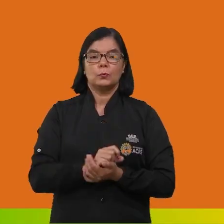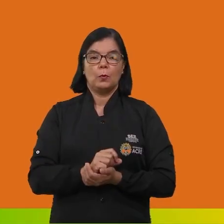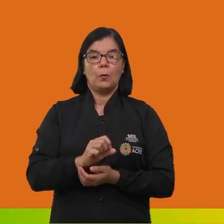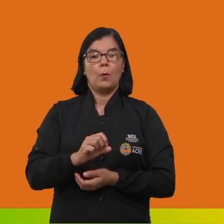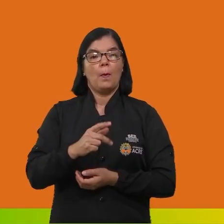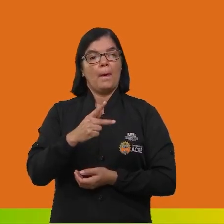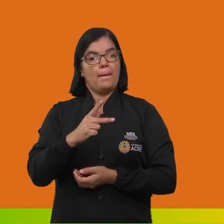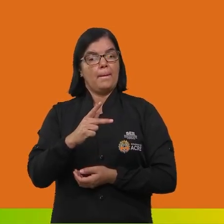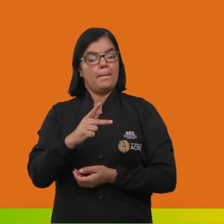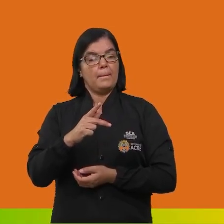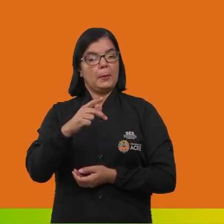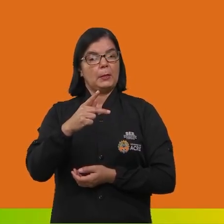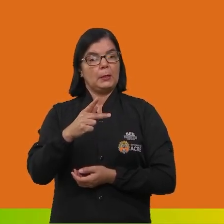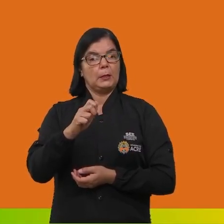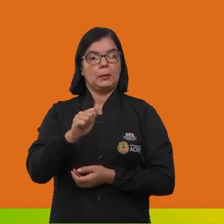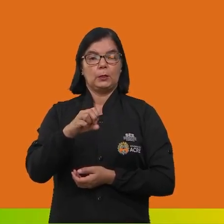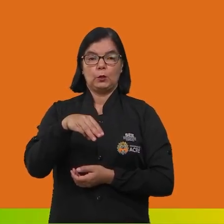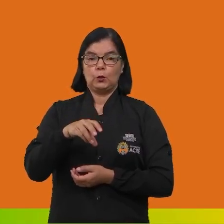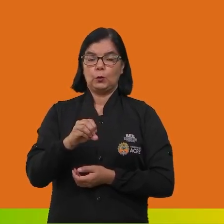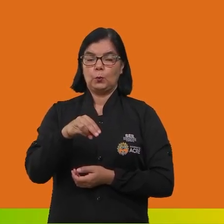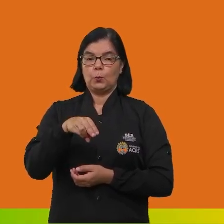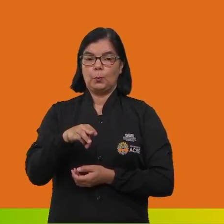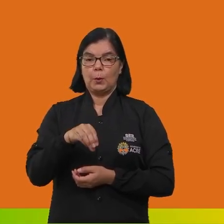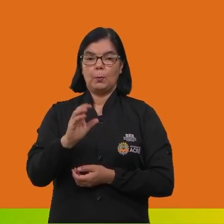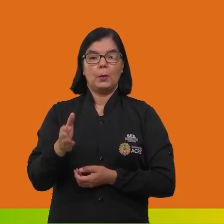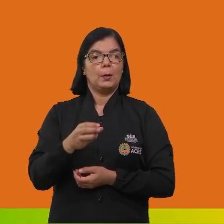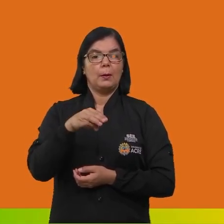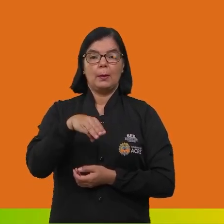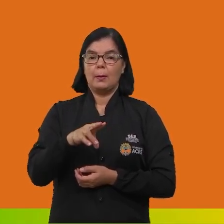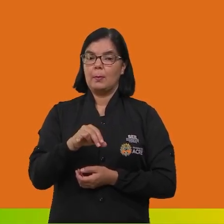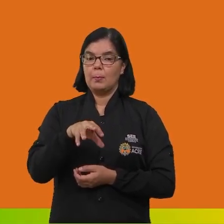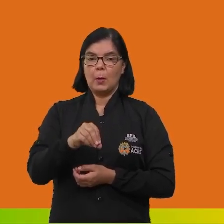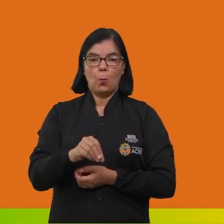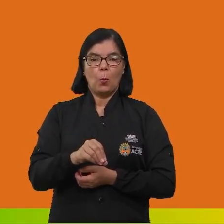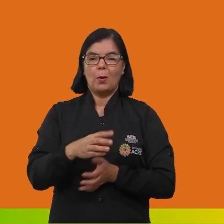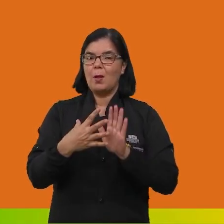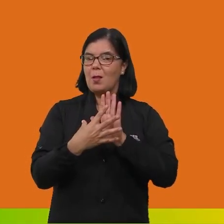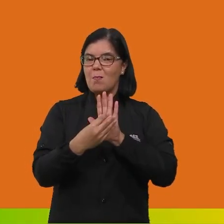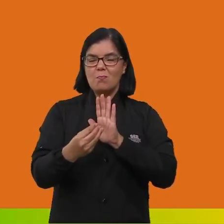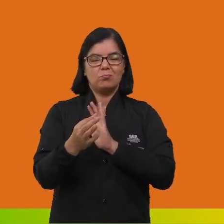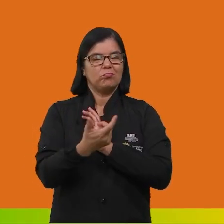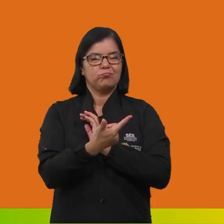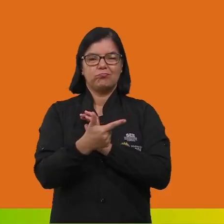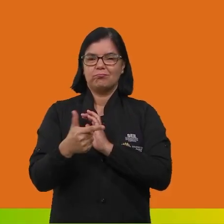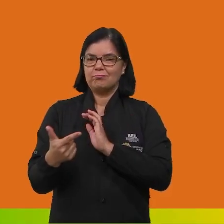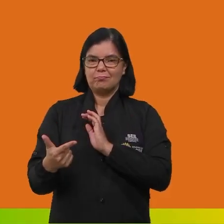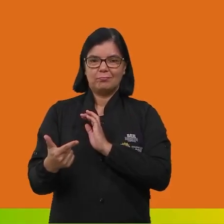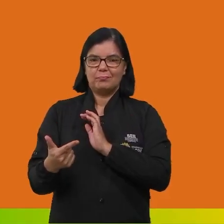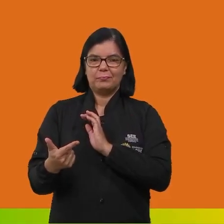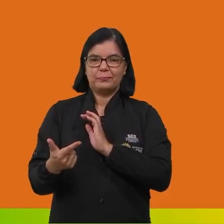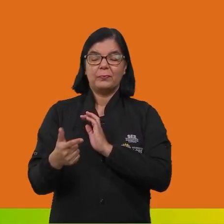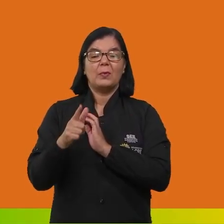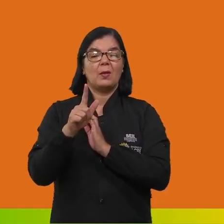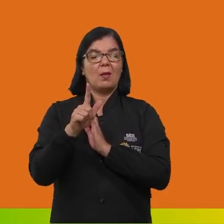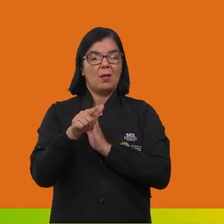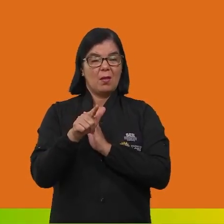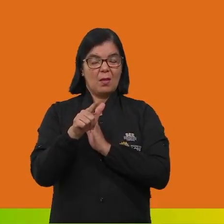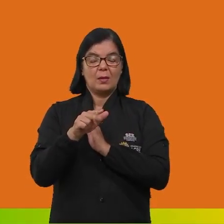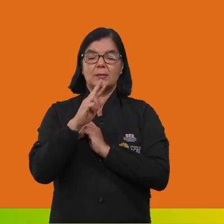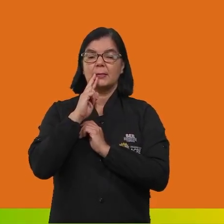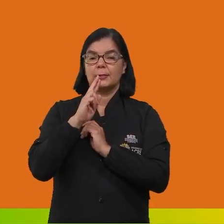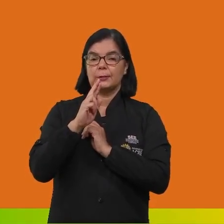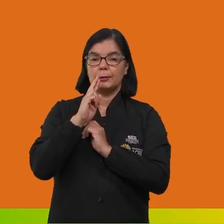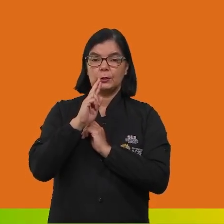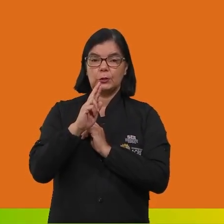pantomimo ou simplesmente mimo e não imitador. Então aí essa alternativa aqui,